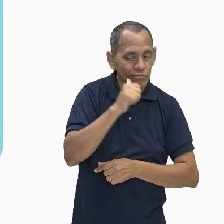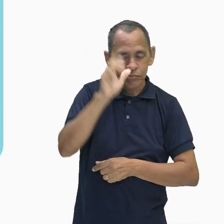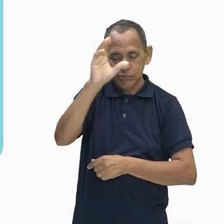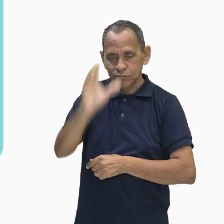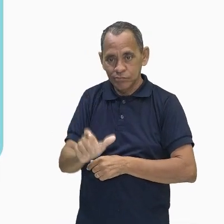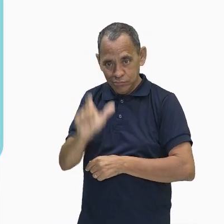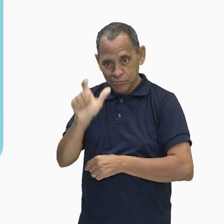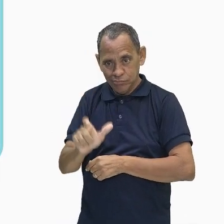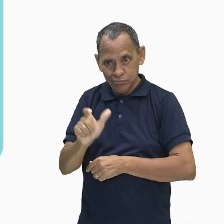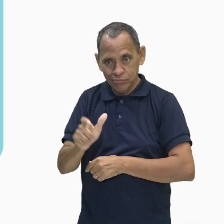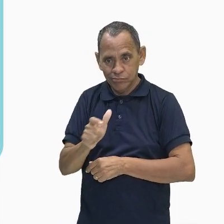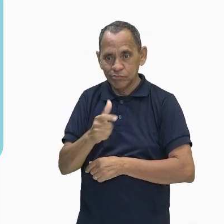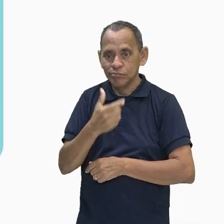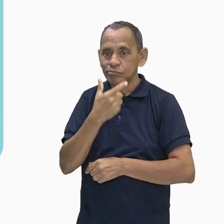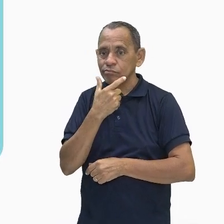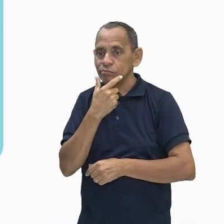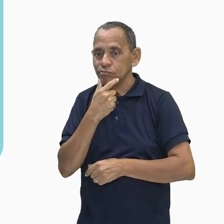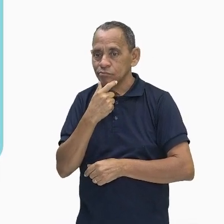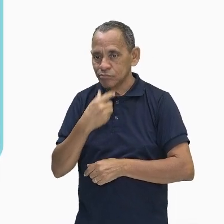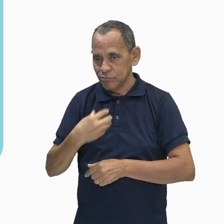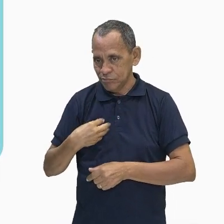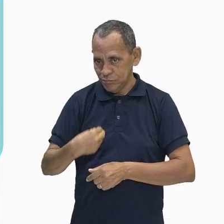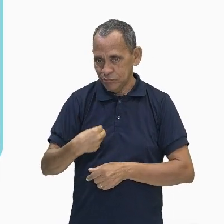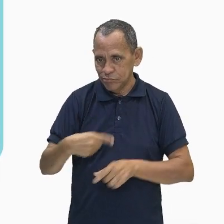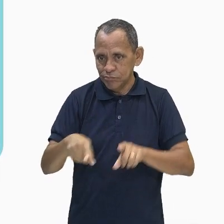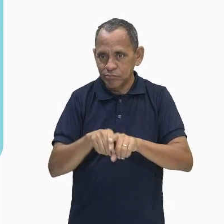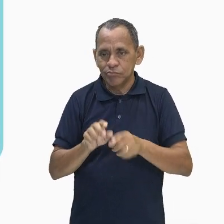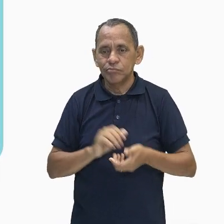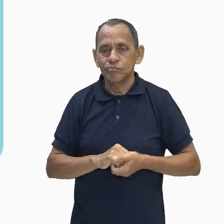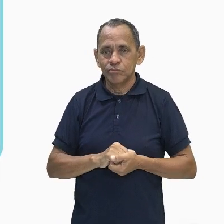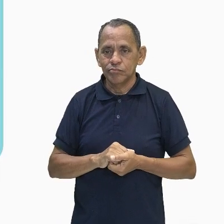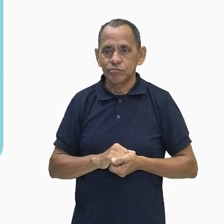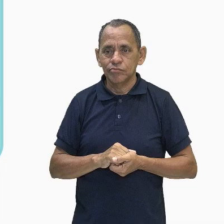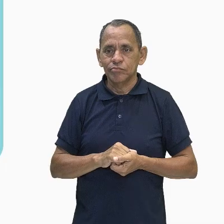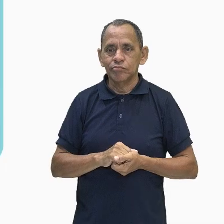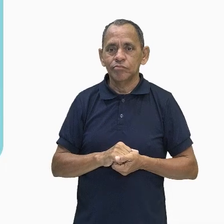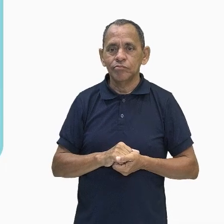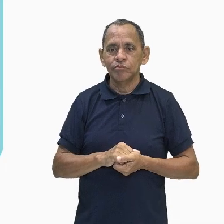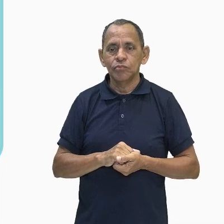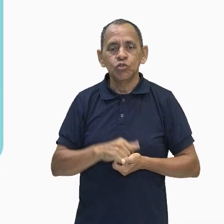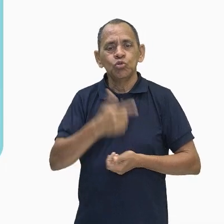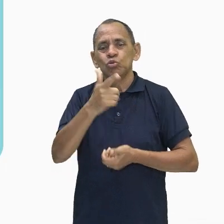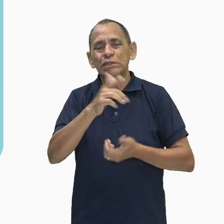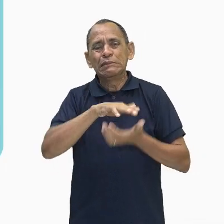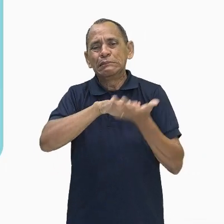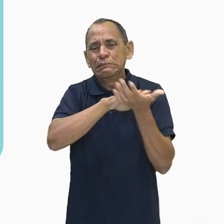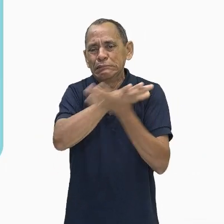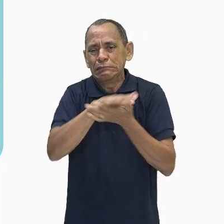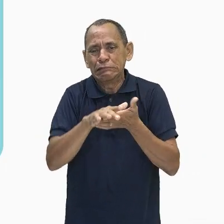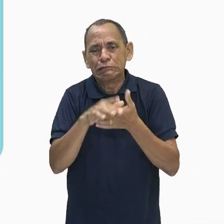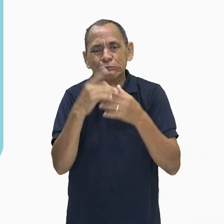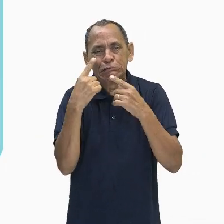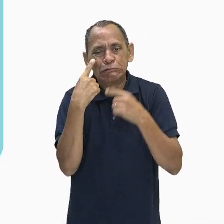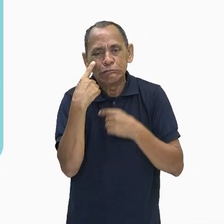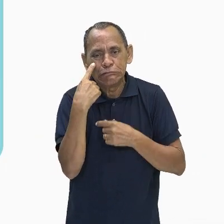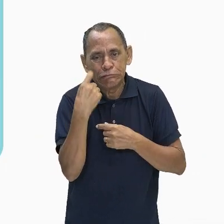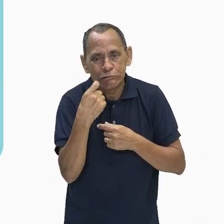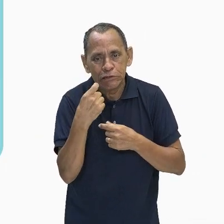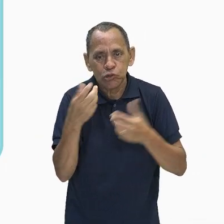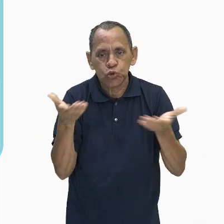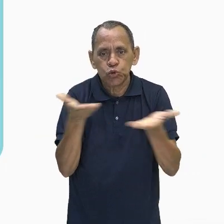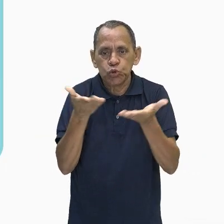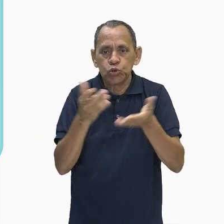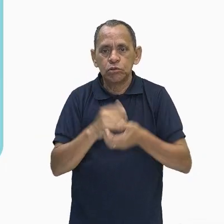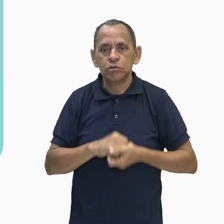um menininho aí, um rapaz, no sofá de sua casa que diz: não tem nada de interessante hoje. Tem um